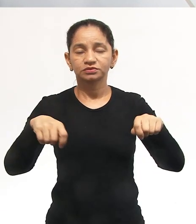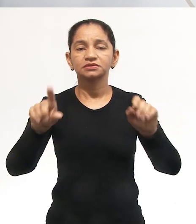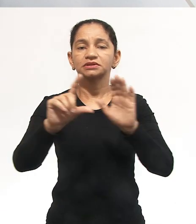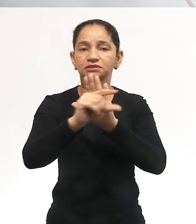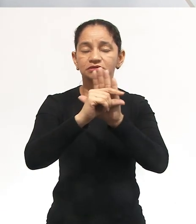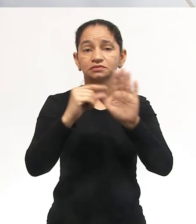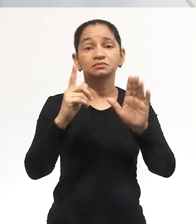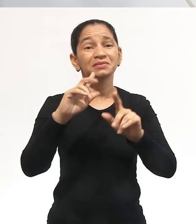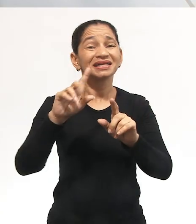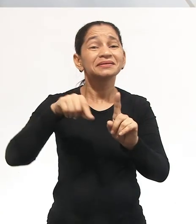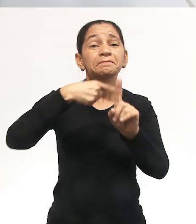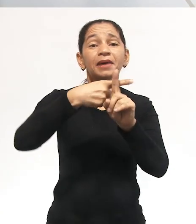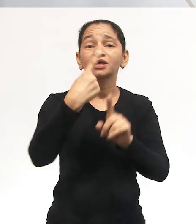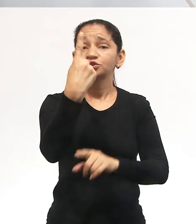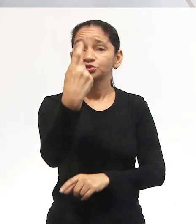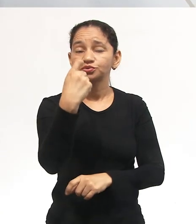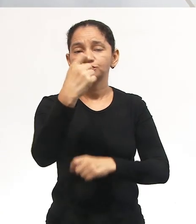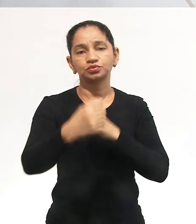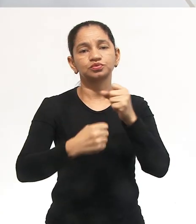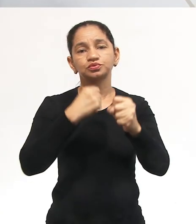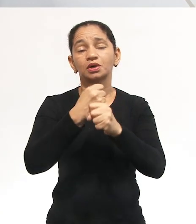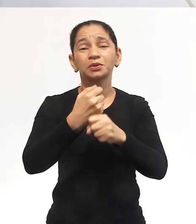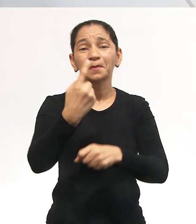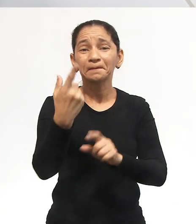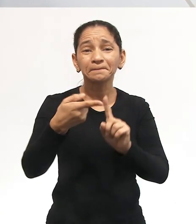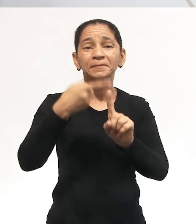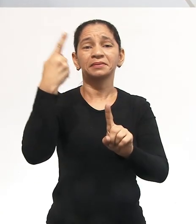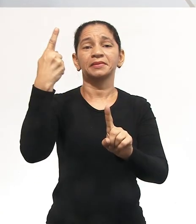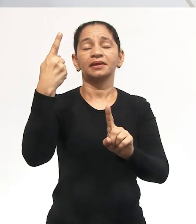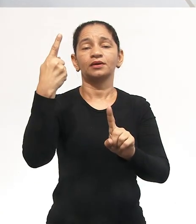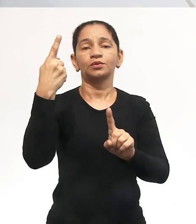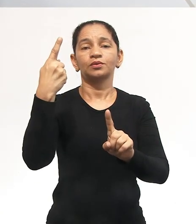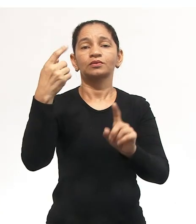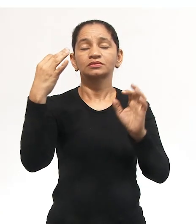essas despesas que ultrapassam o ano, mas ela tem que estar primeiramente